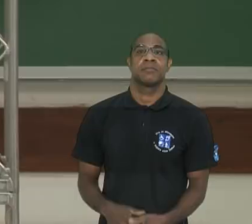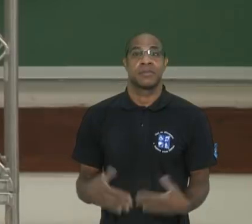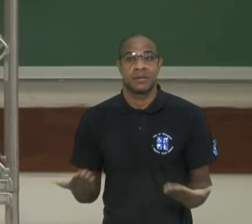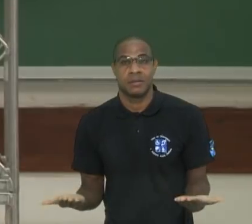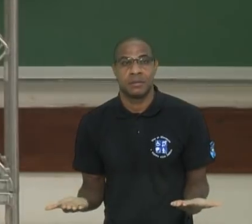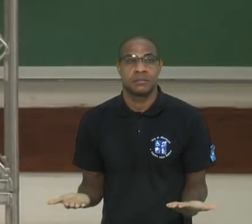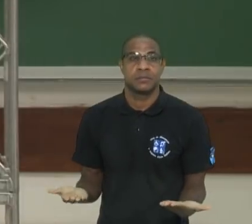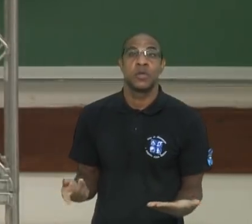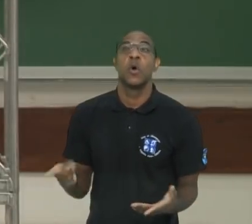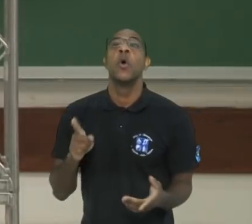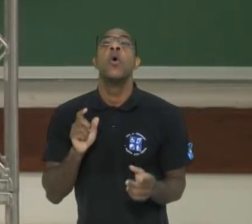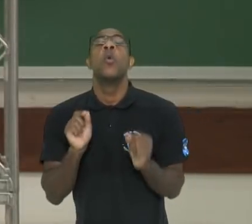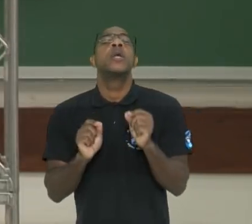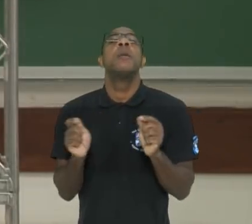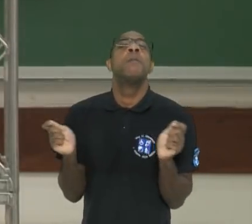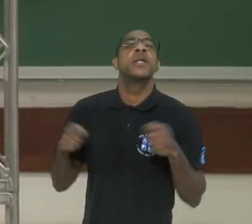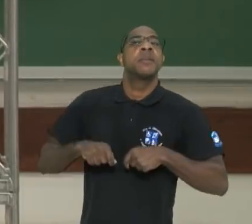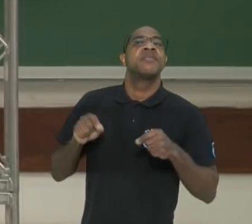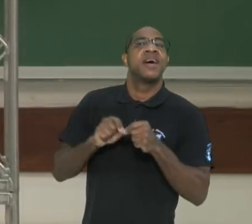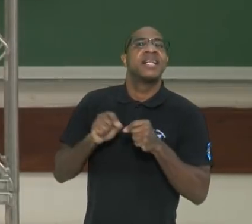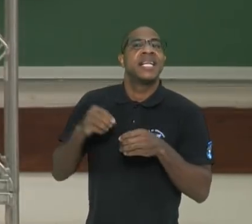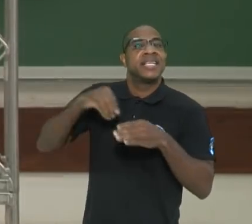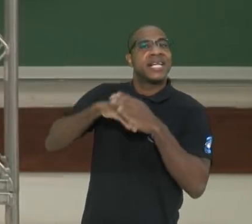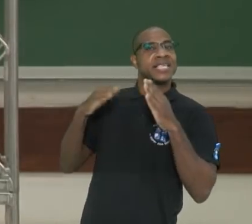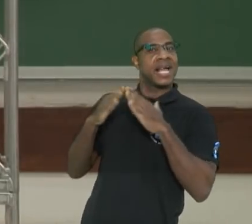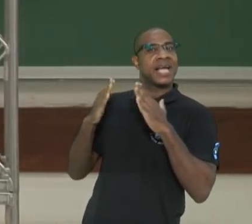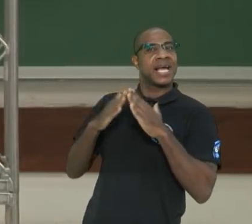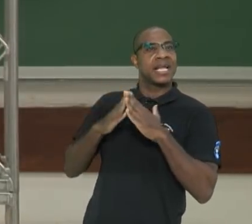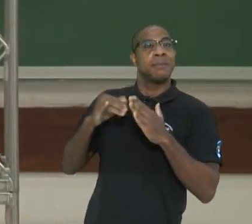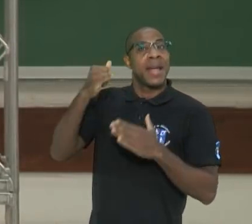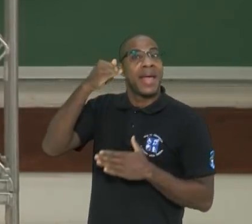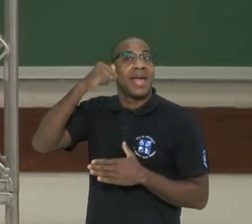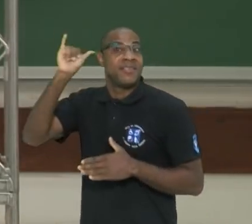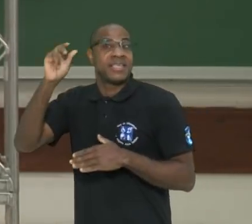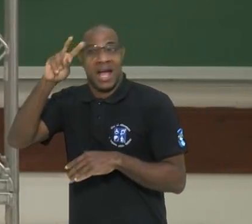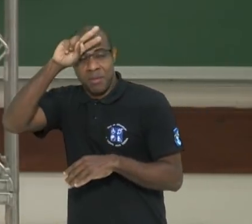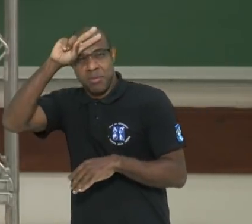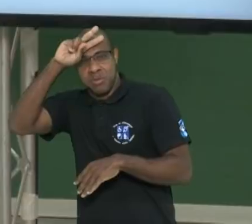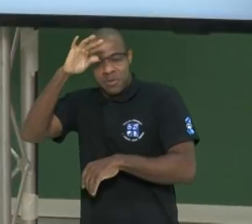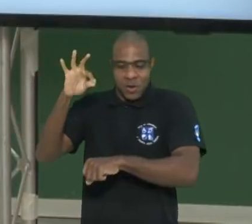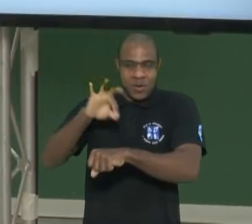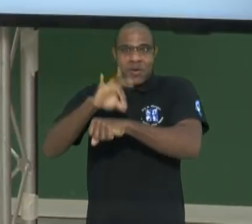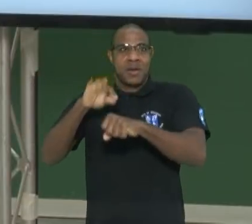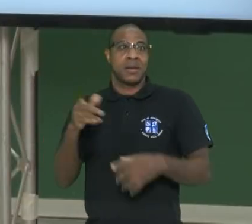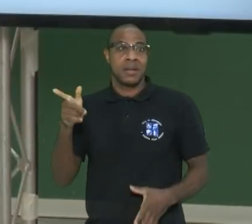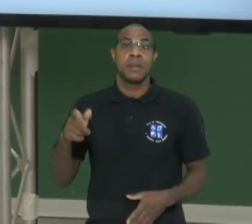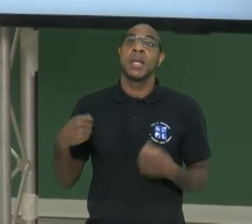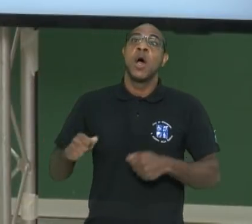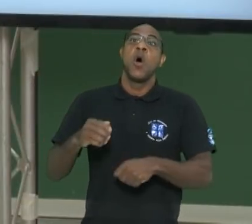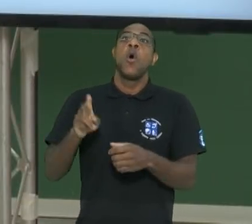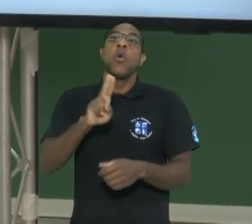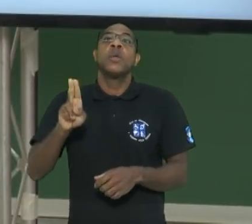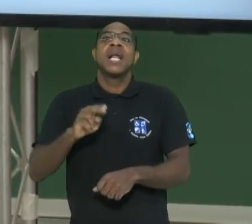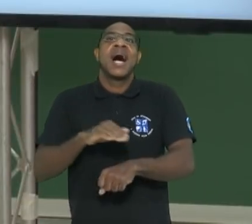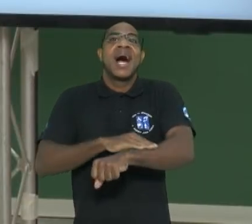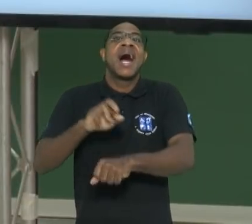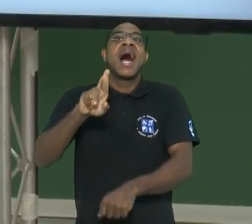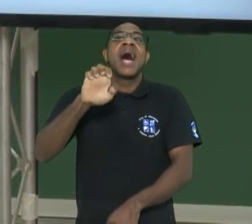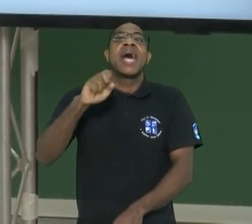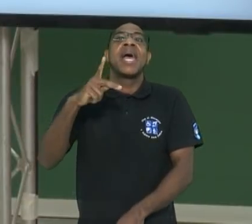Pessoal, o que podemos fazer na nossa casa para eliminar os mosquitos? Bom, usar repelente, por